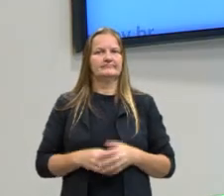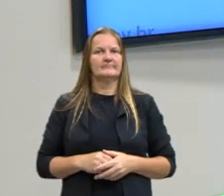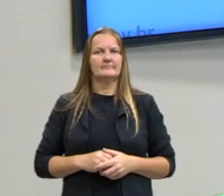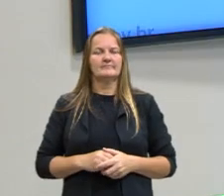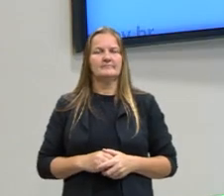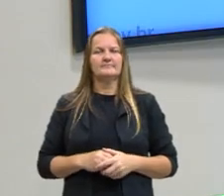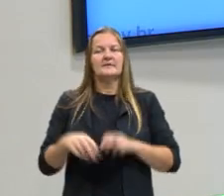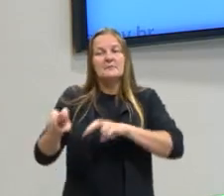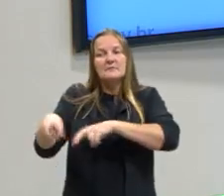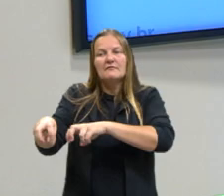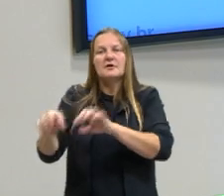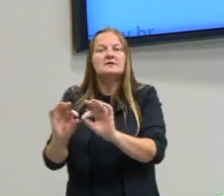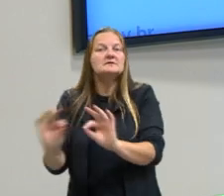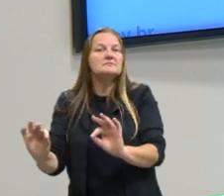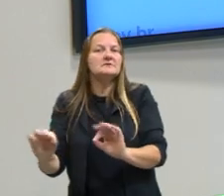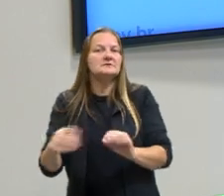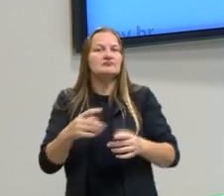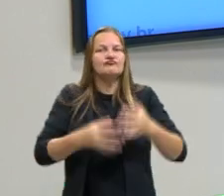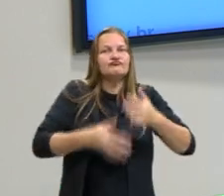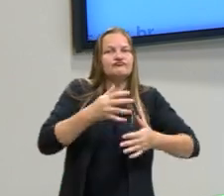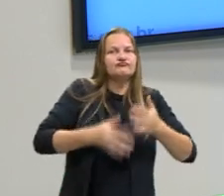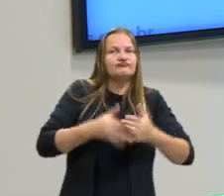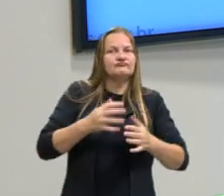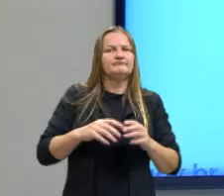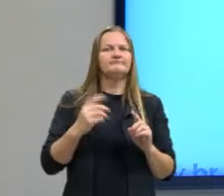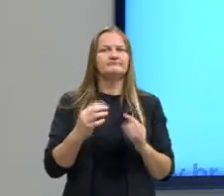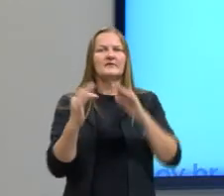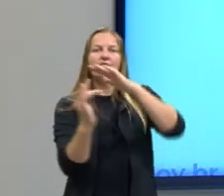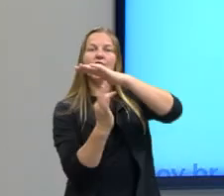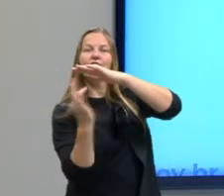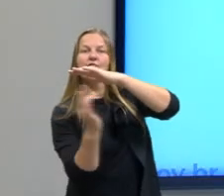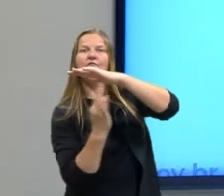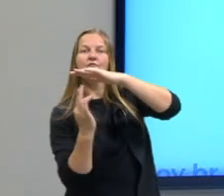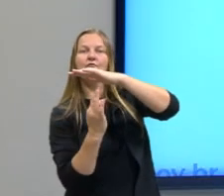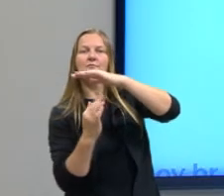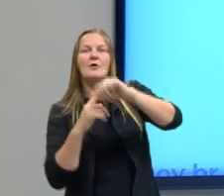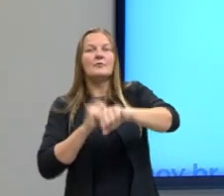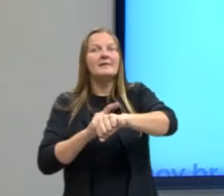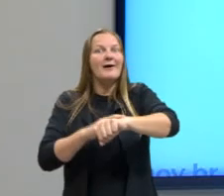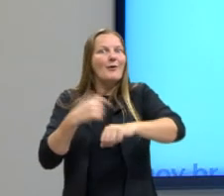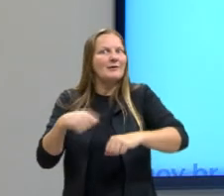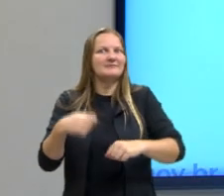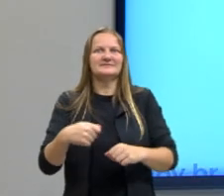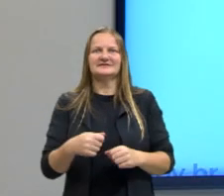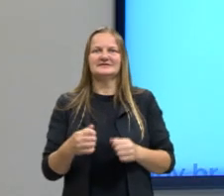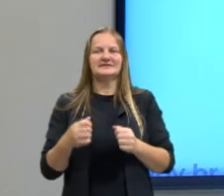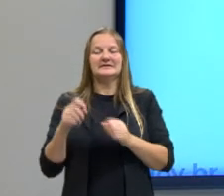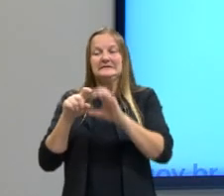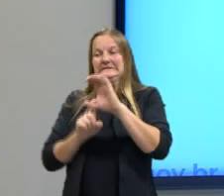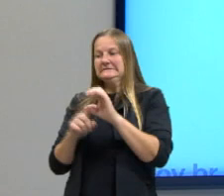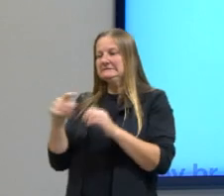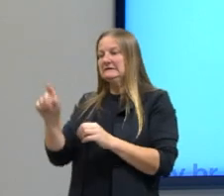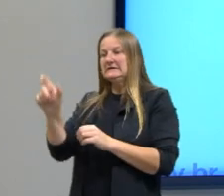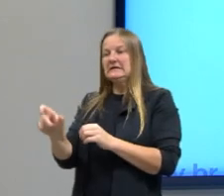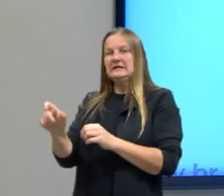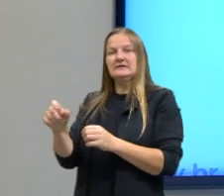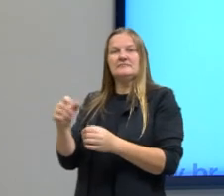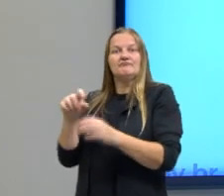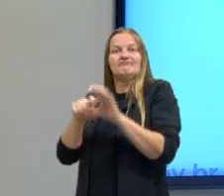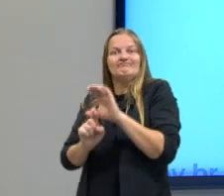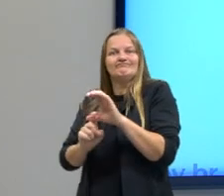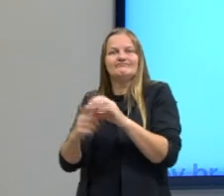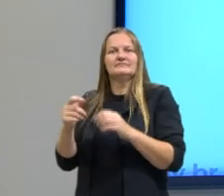camponesa mecanismo de coerção formal é de forma mediata né ou seja ela não é